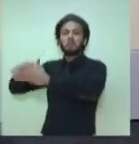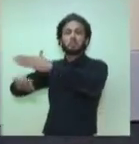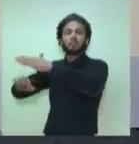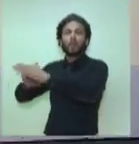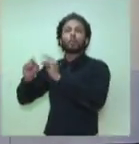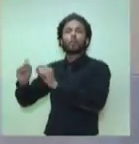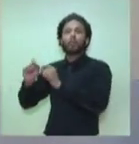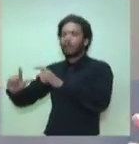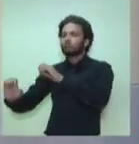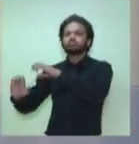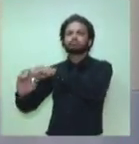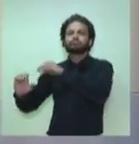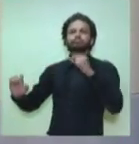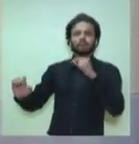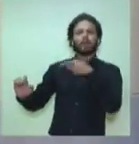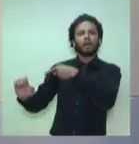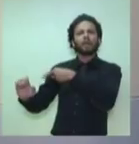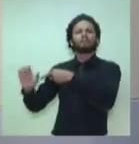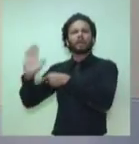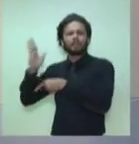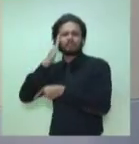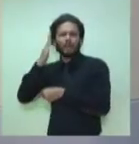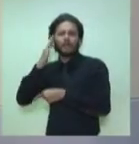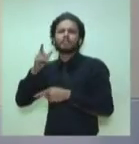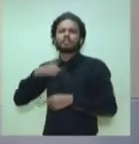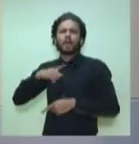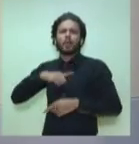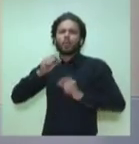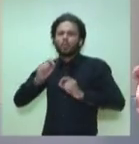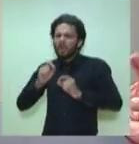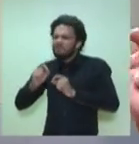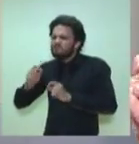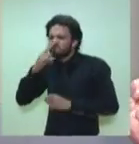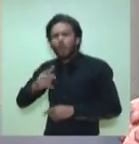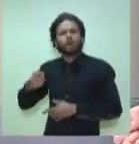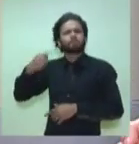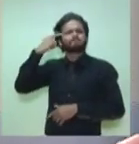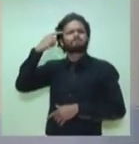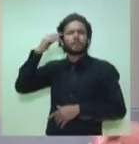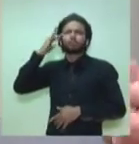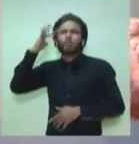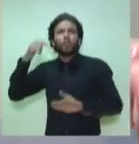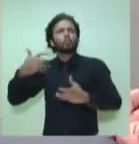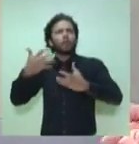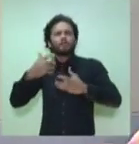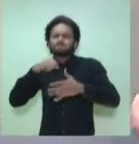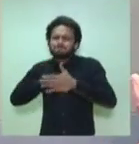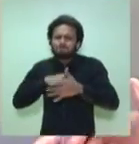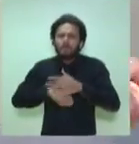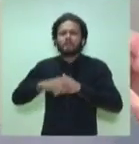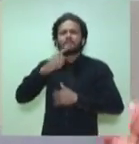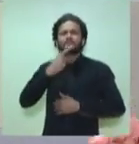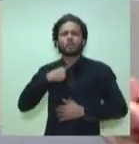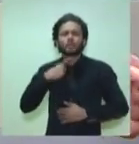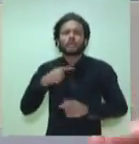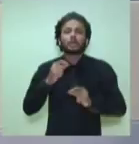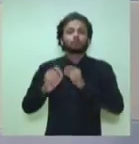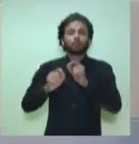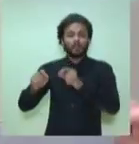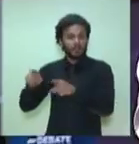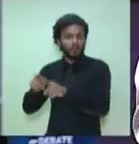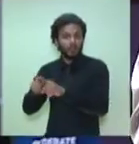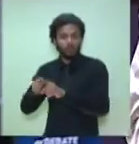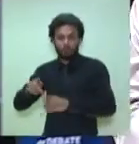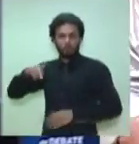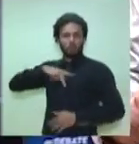espírito empreendedor que solta aquela coisa animal, aquela coisa forte de você construir, inclusive, riqueza